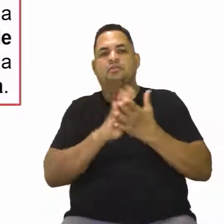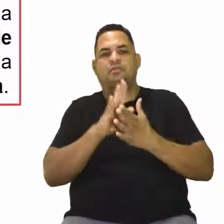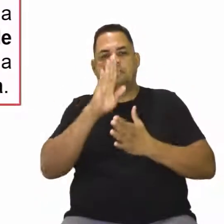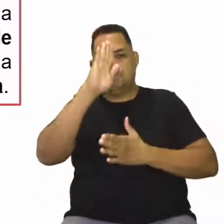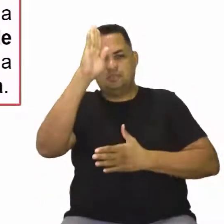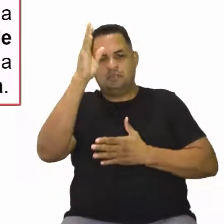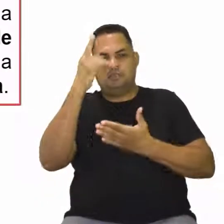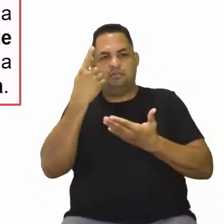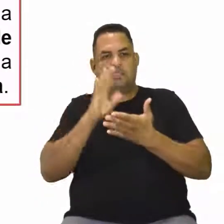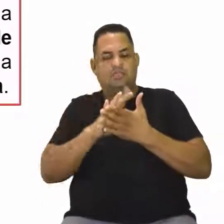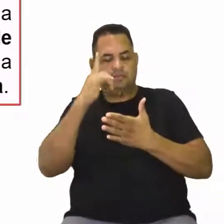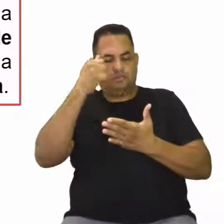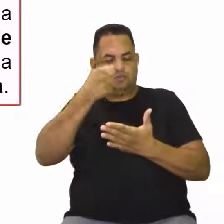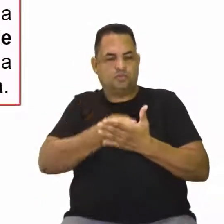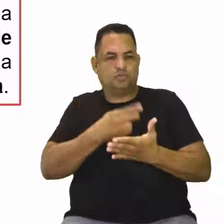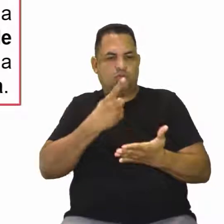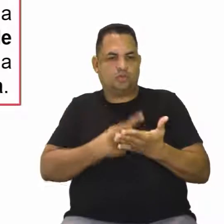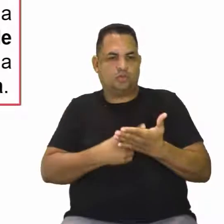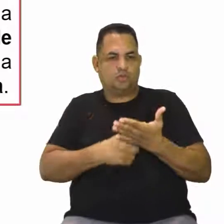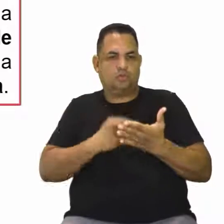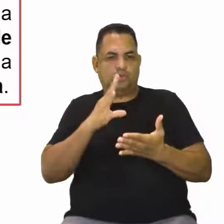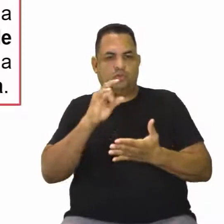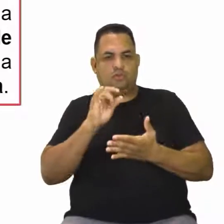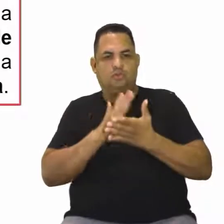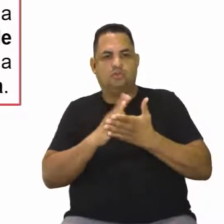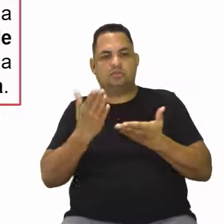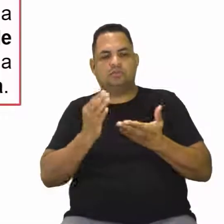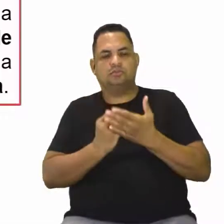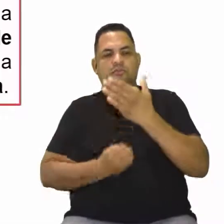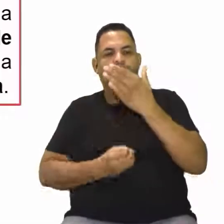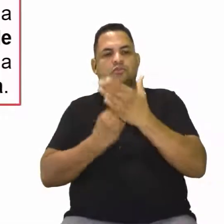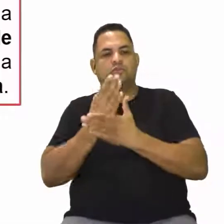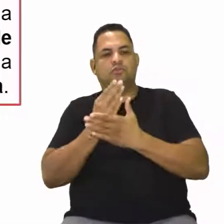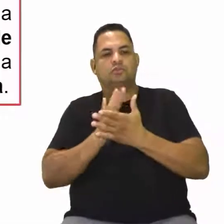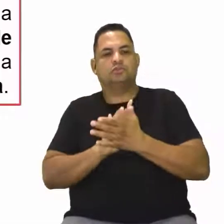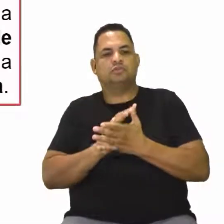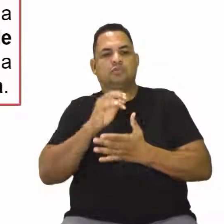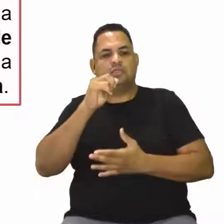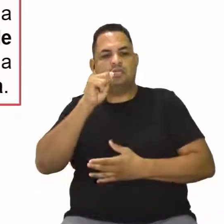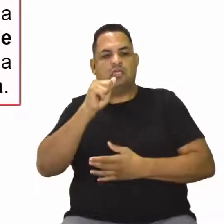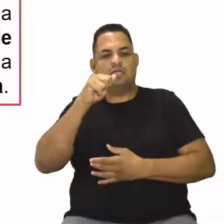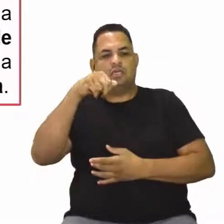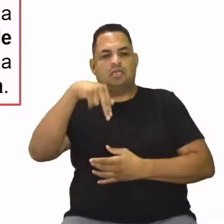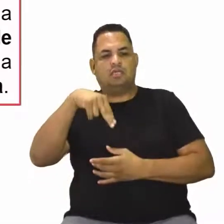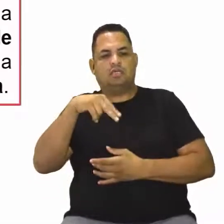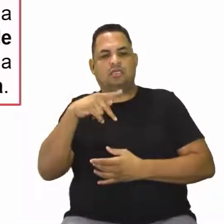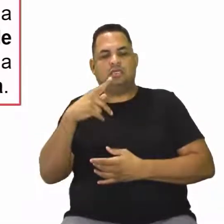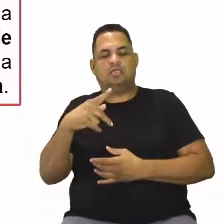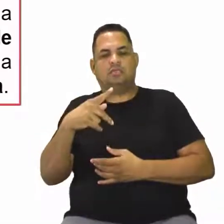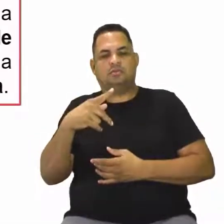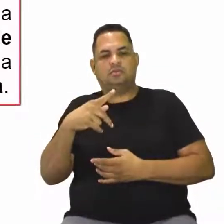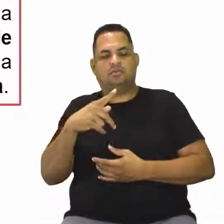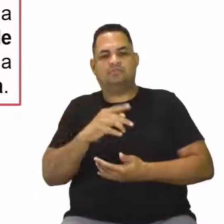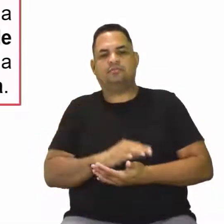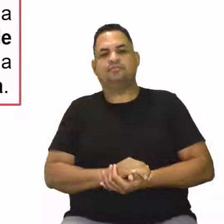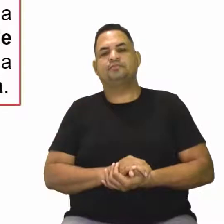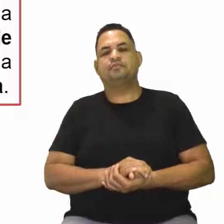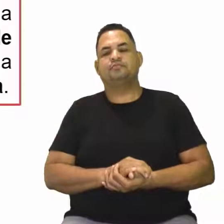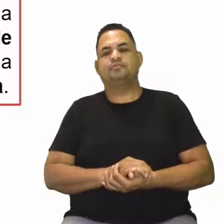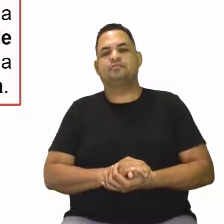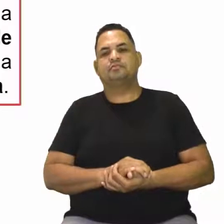principais decisões do Acordo de Oslo, estava a criação da Autoridade Nacional